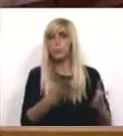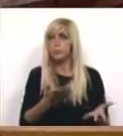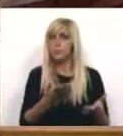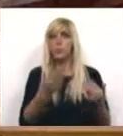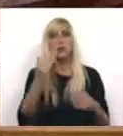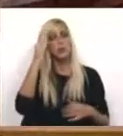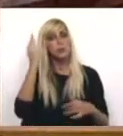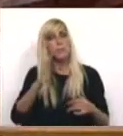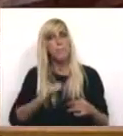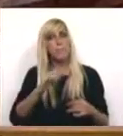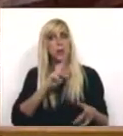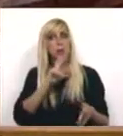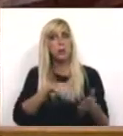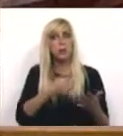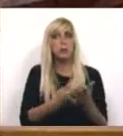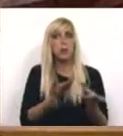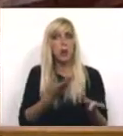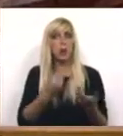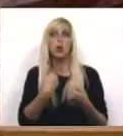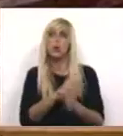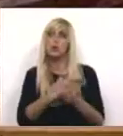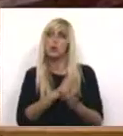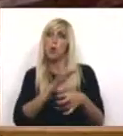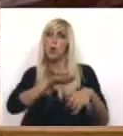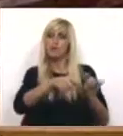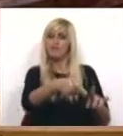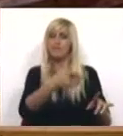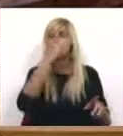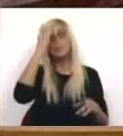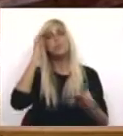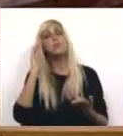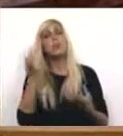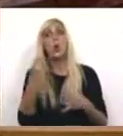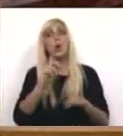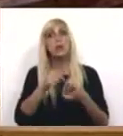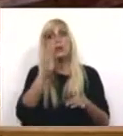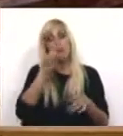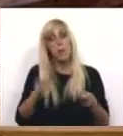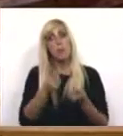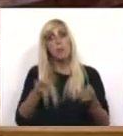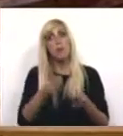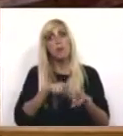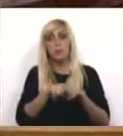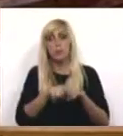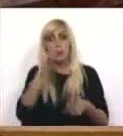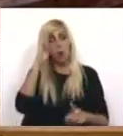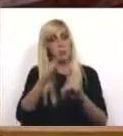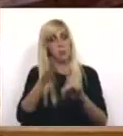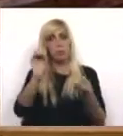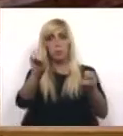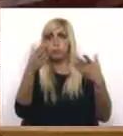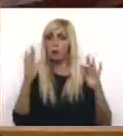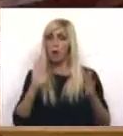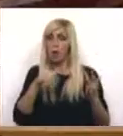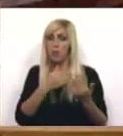menor capacidade de resposta ao flagelo dos fogos florestais. Sucede que, quando se promovem políticas para a floresta que a